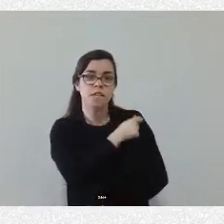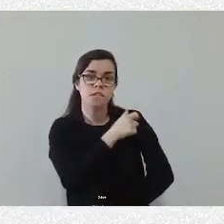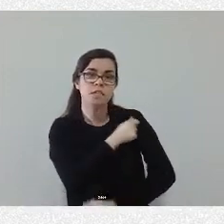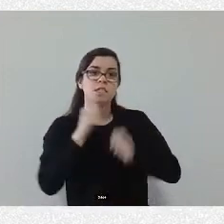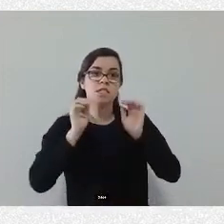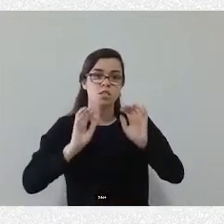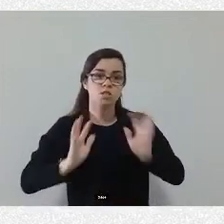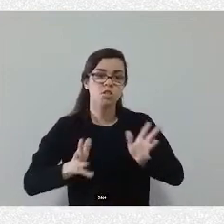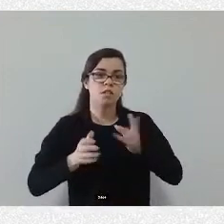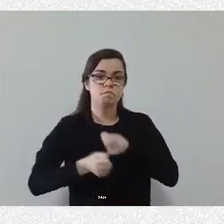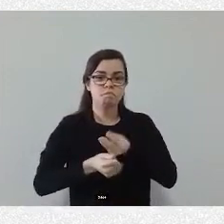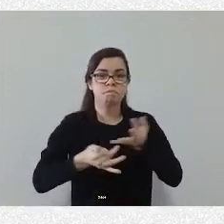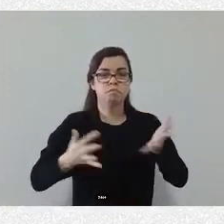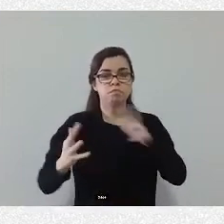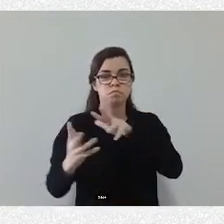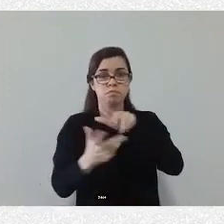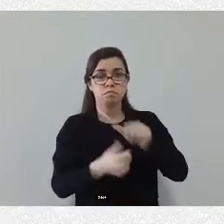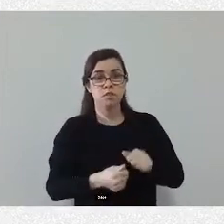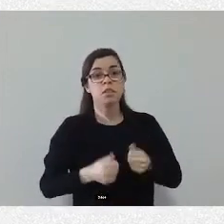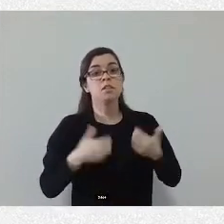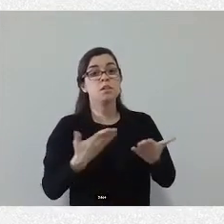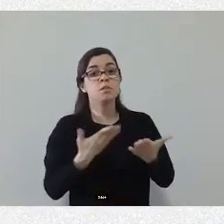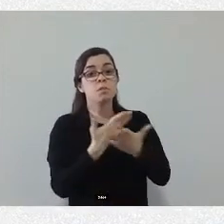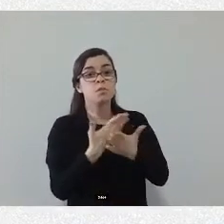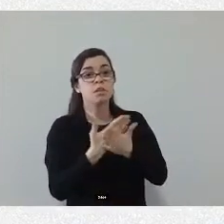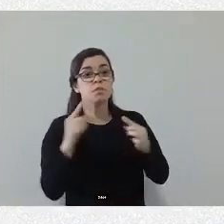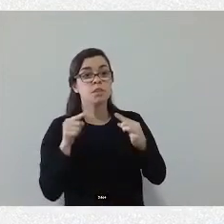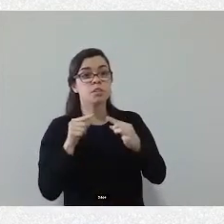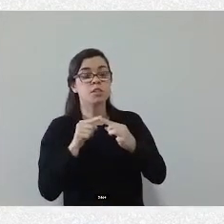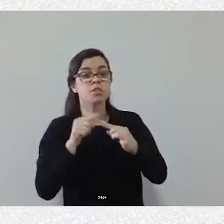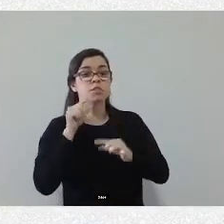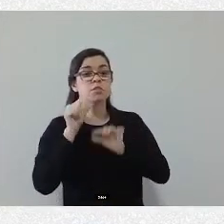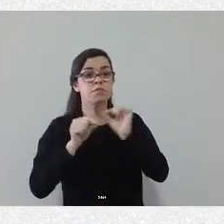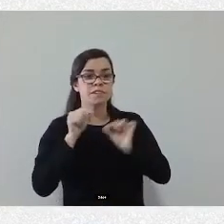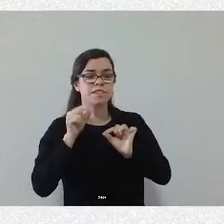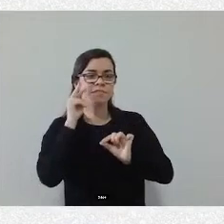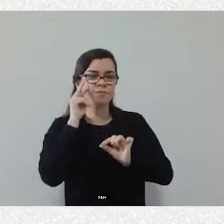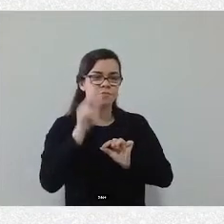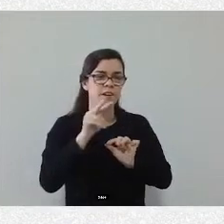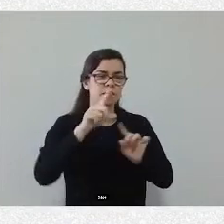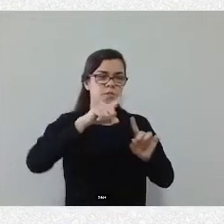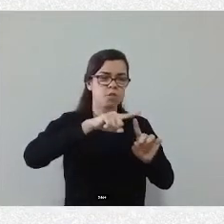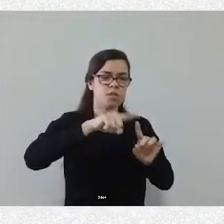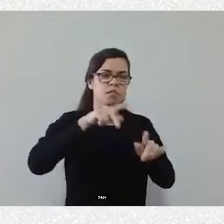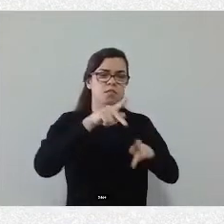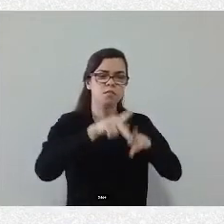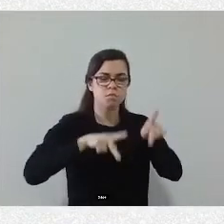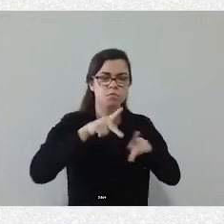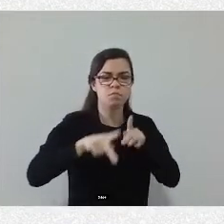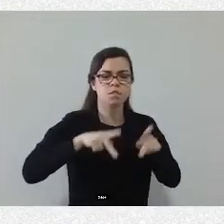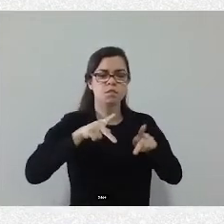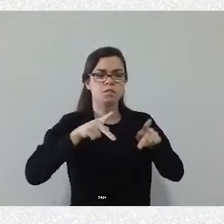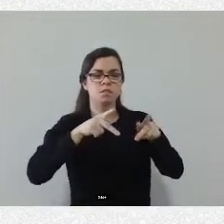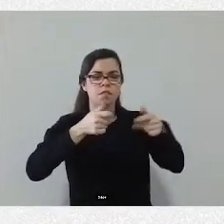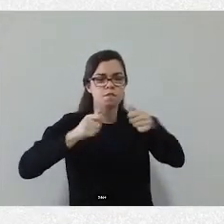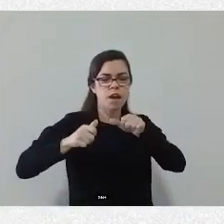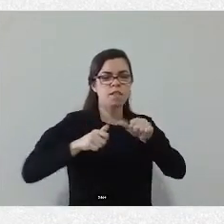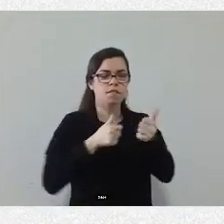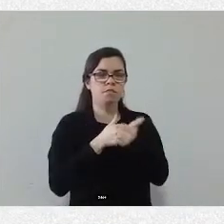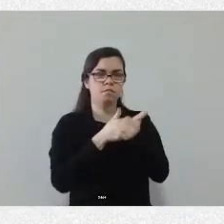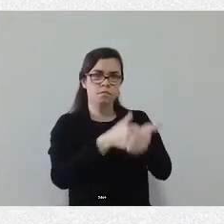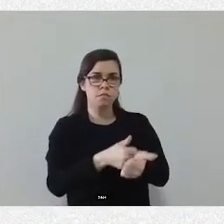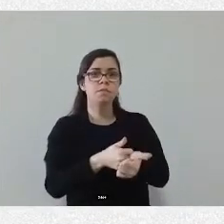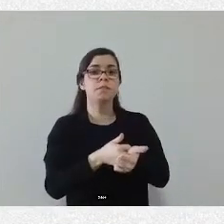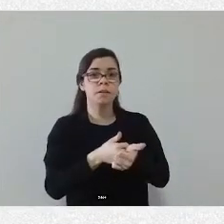esta população de Toledo, que foi vacinada anteriormente, né, antecipadamente em relação aos outros municípios, porque faria parte do estudo. Mas